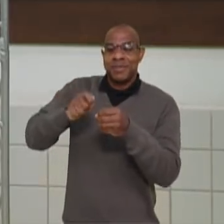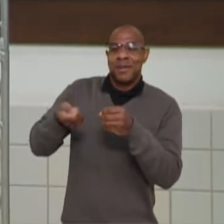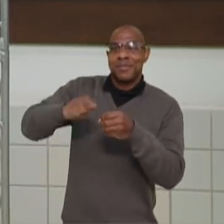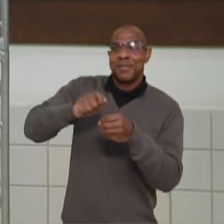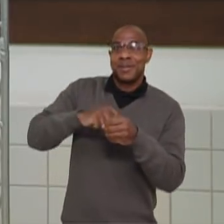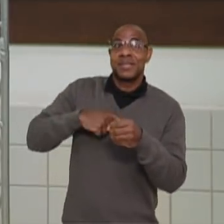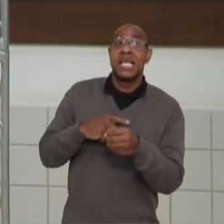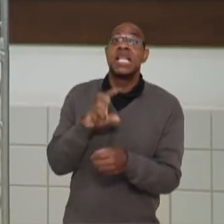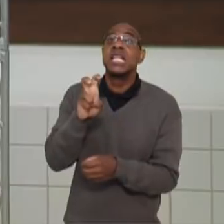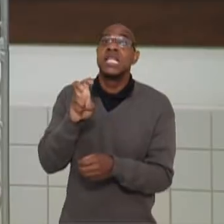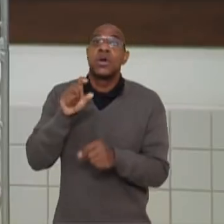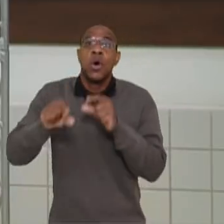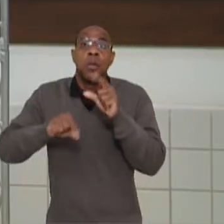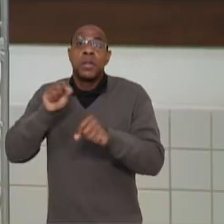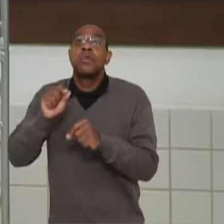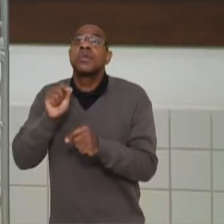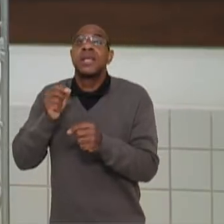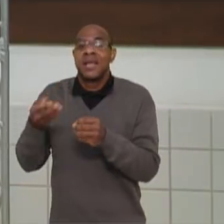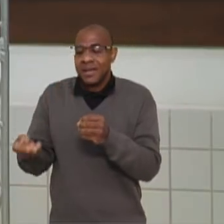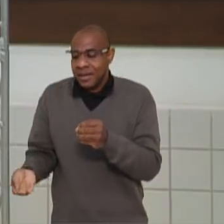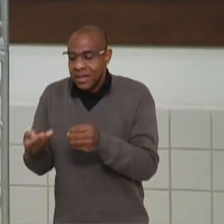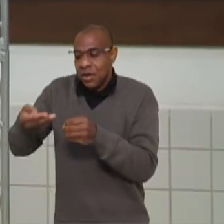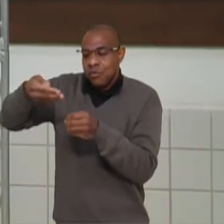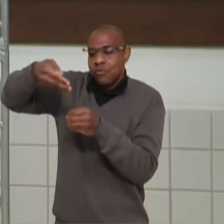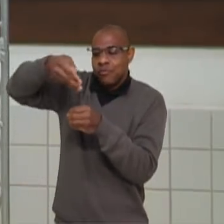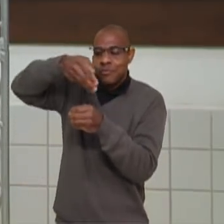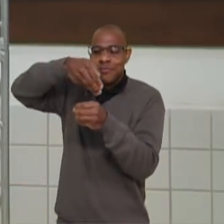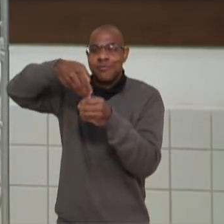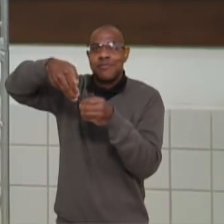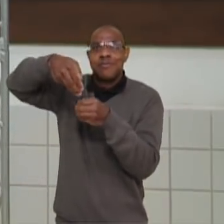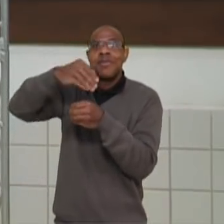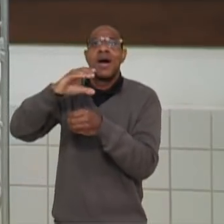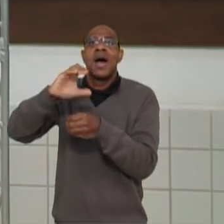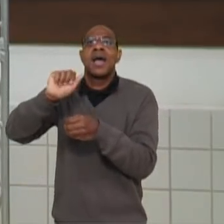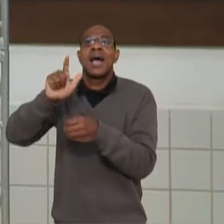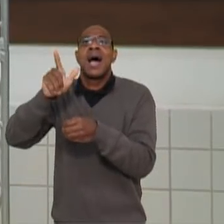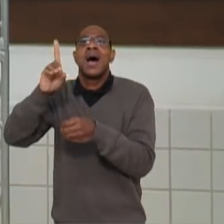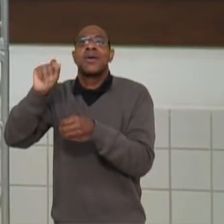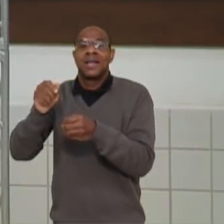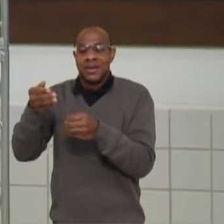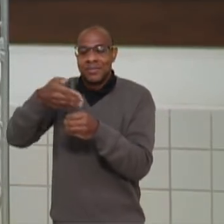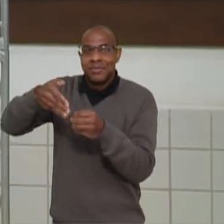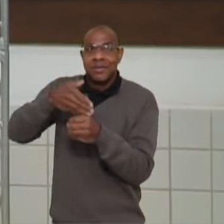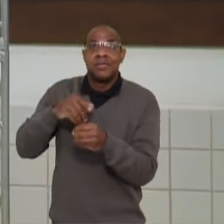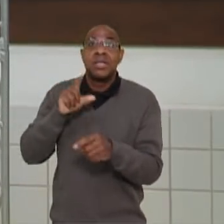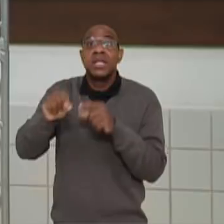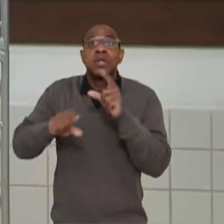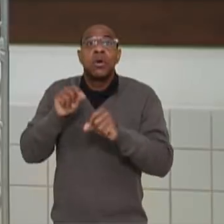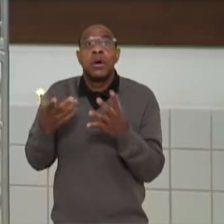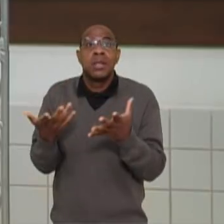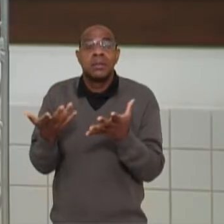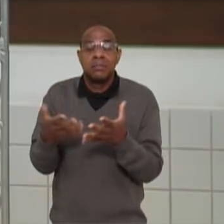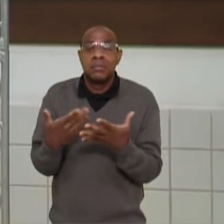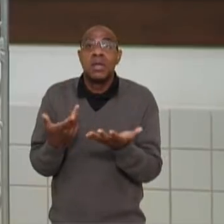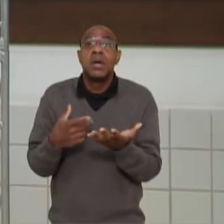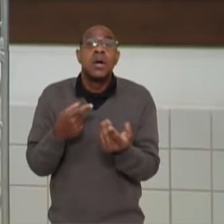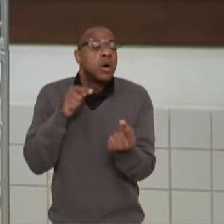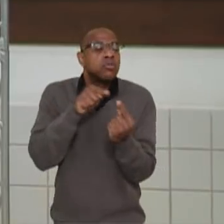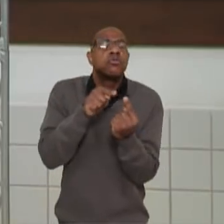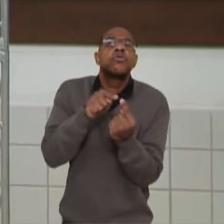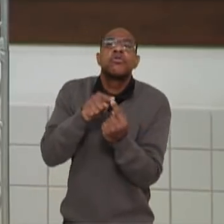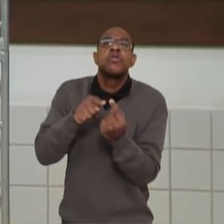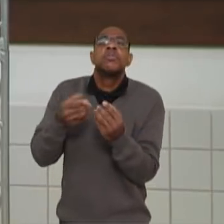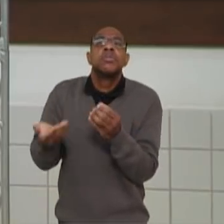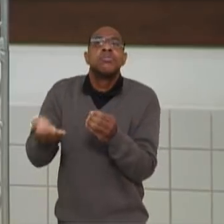de calda. Então, se um cliente vai lá e escolhe uma massa e uma calda, de quantas maneiras ele pode